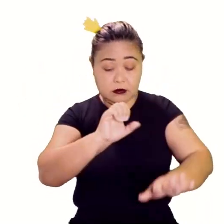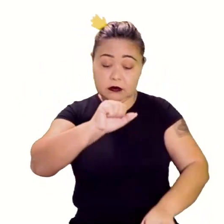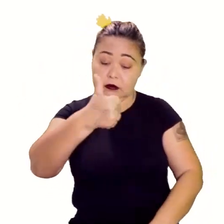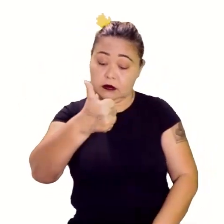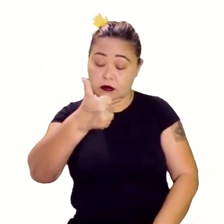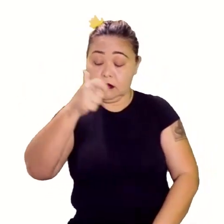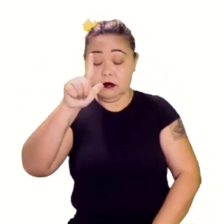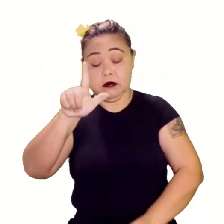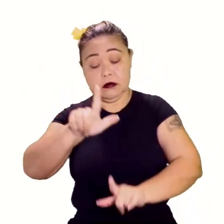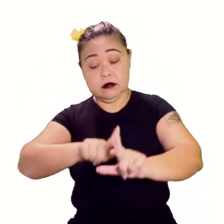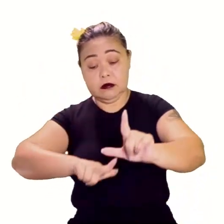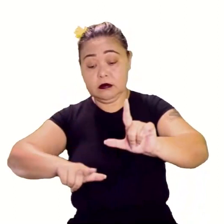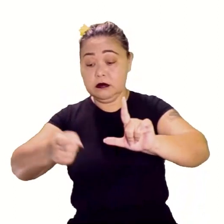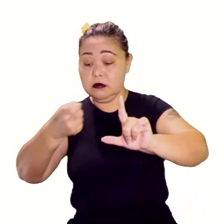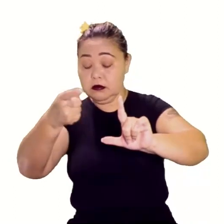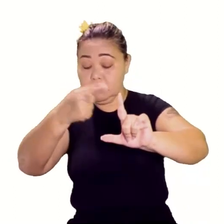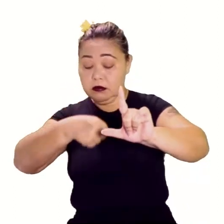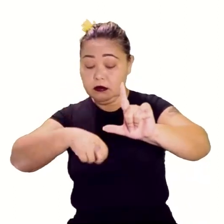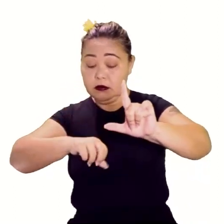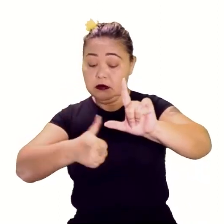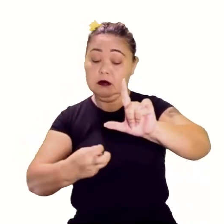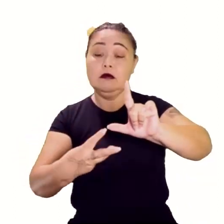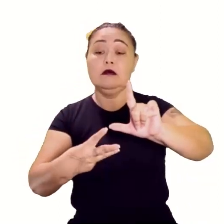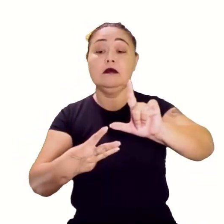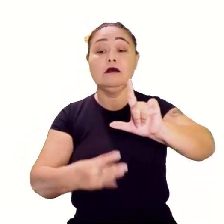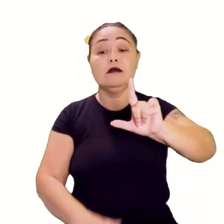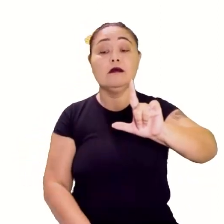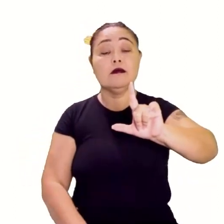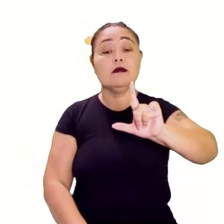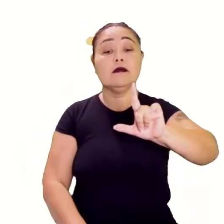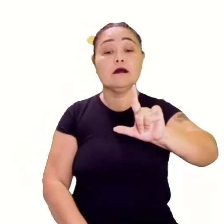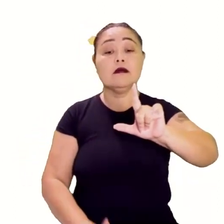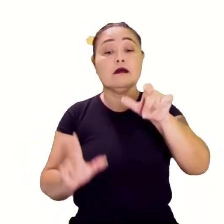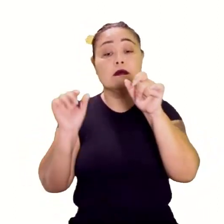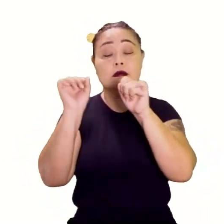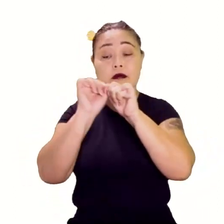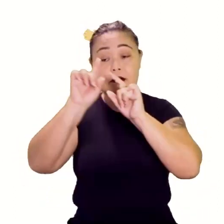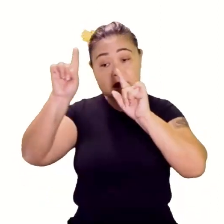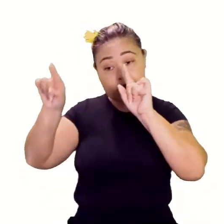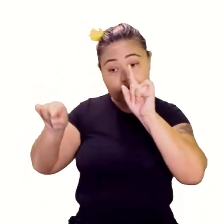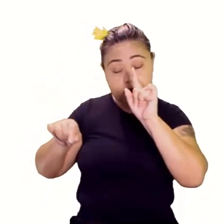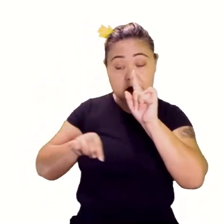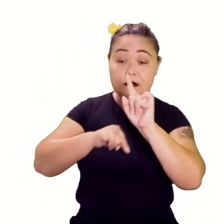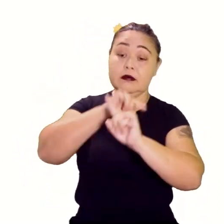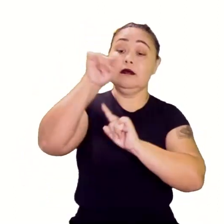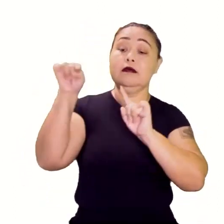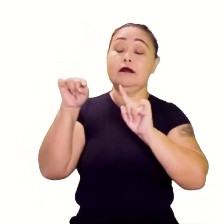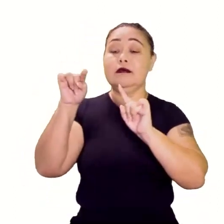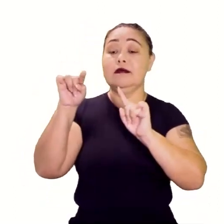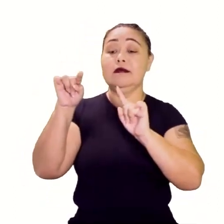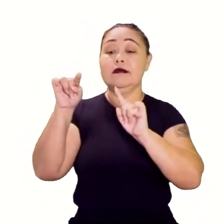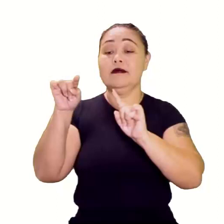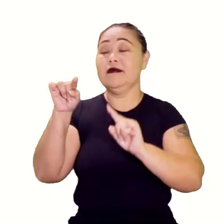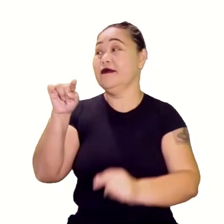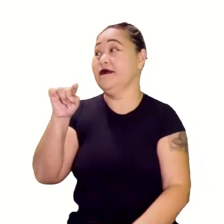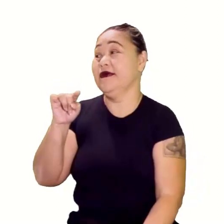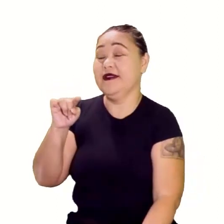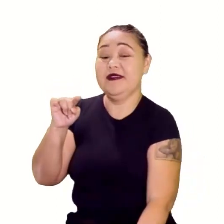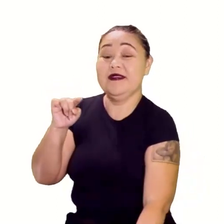igual ao log de x na base 3. Vamos fazer o nosso giro da